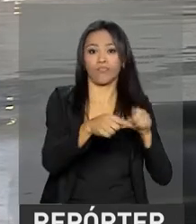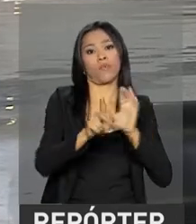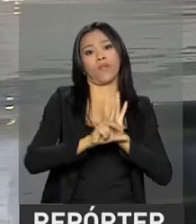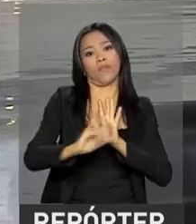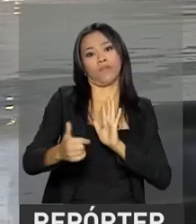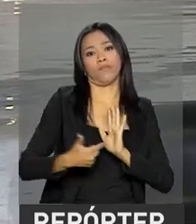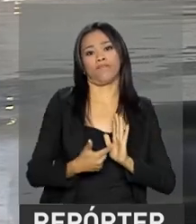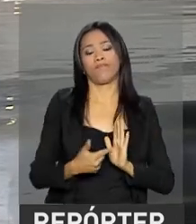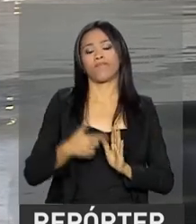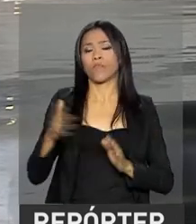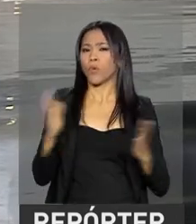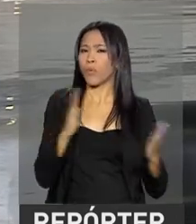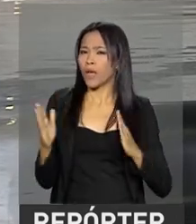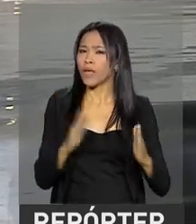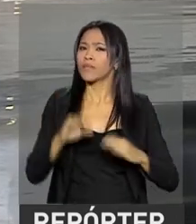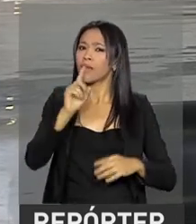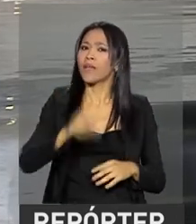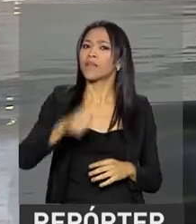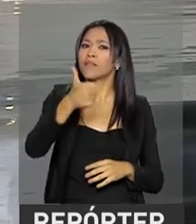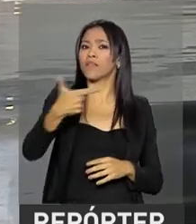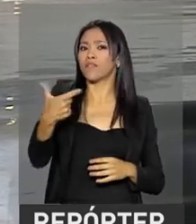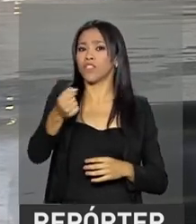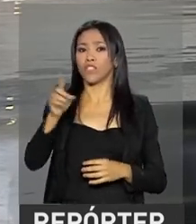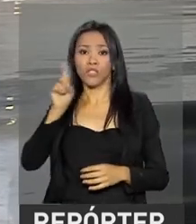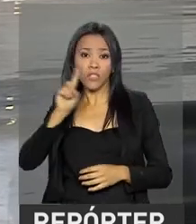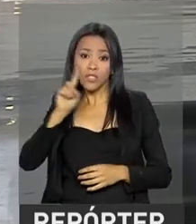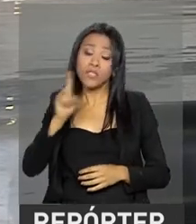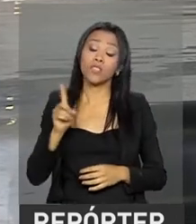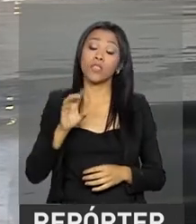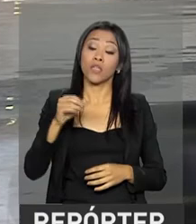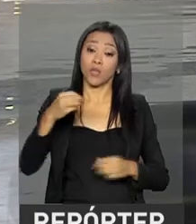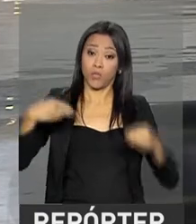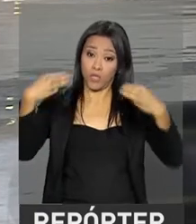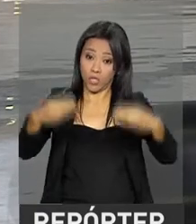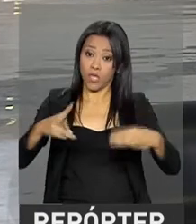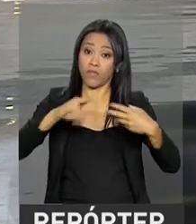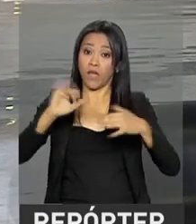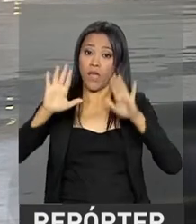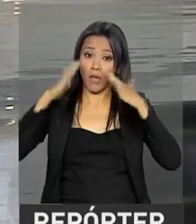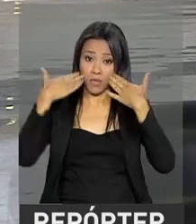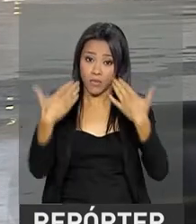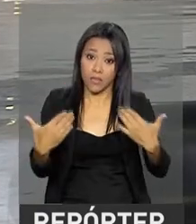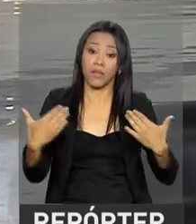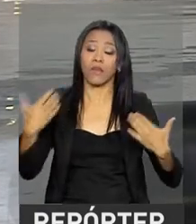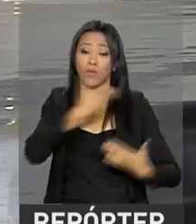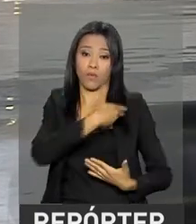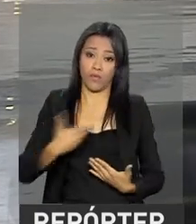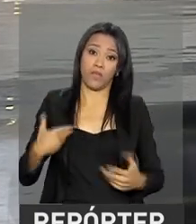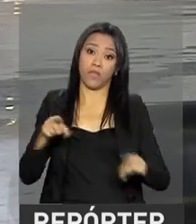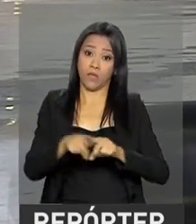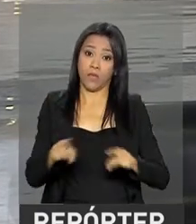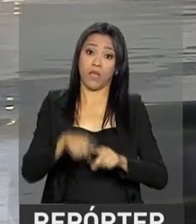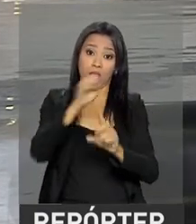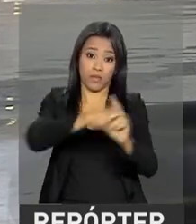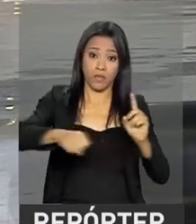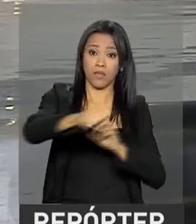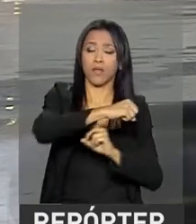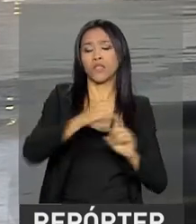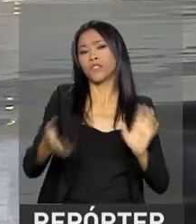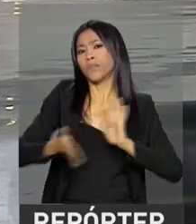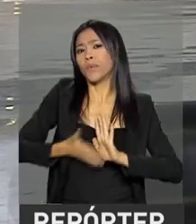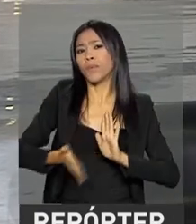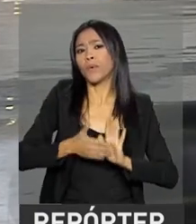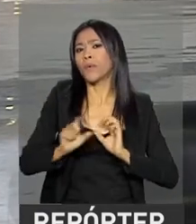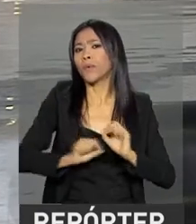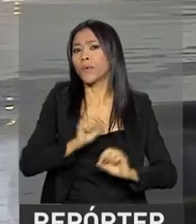de 120 dias o ministério deve apresentar a conclusão desse debate ao governo e à sociedade e propor é